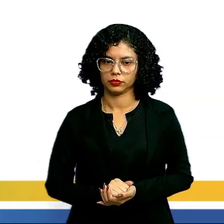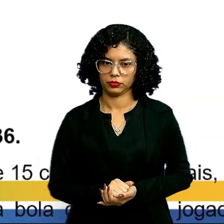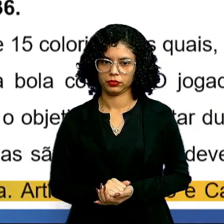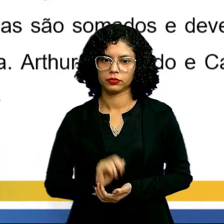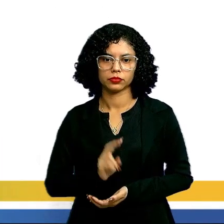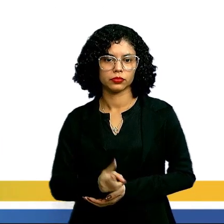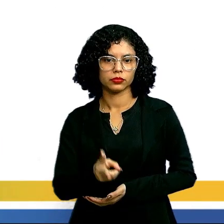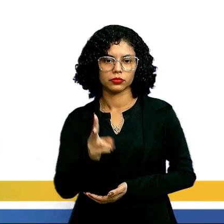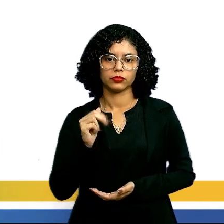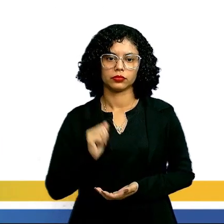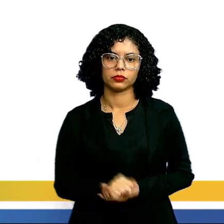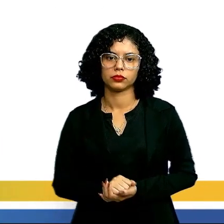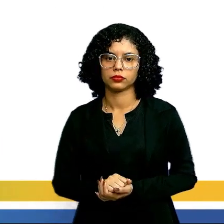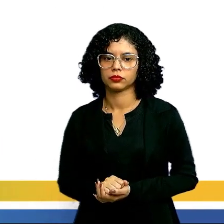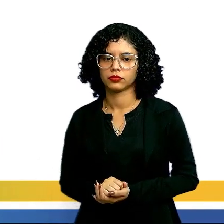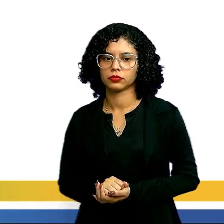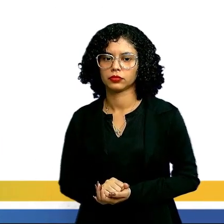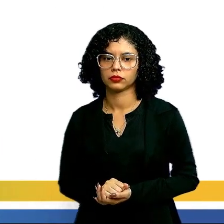Continuando.